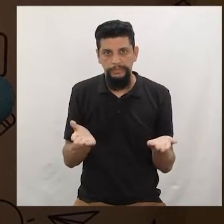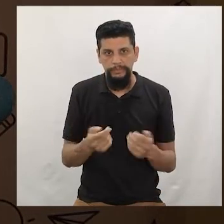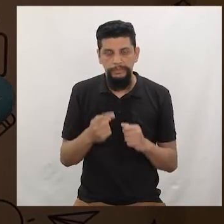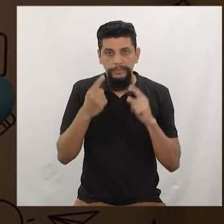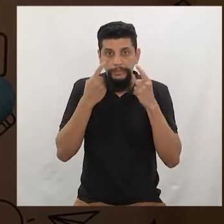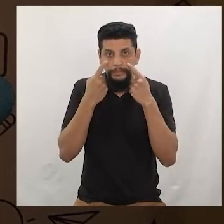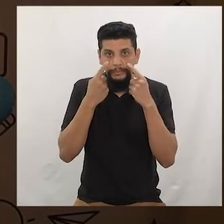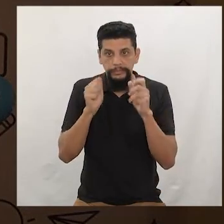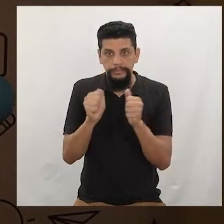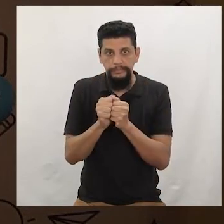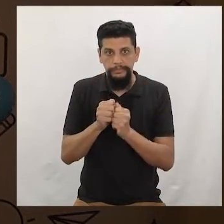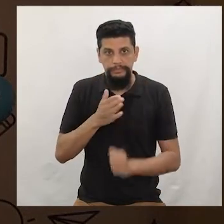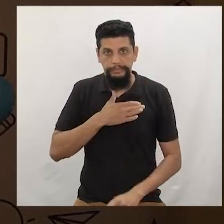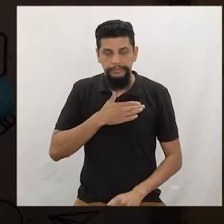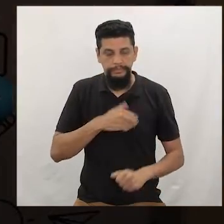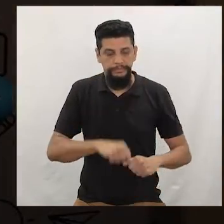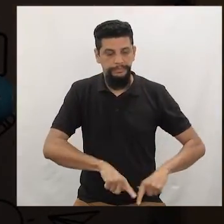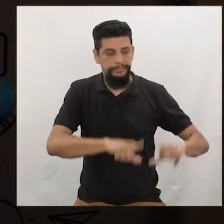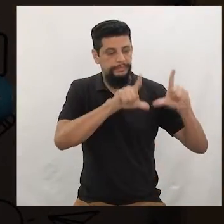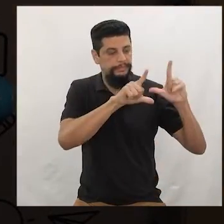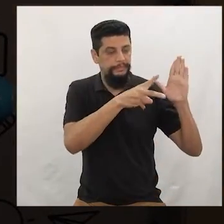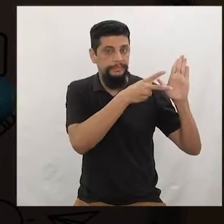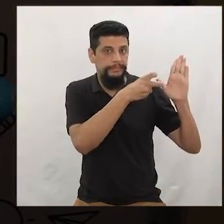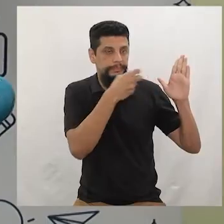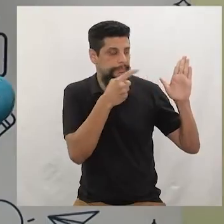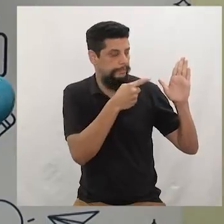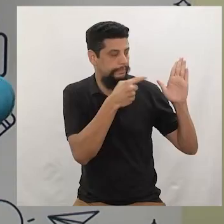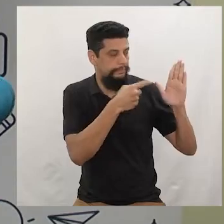Agora, acompanhe comigo aqui na tela.